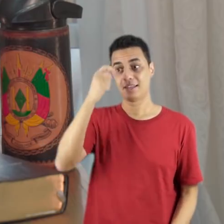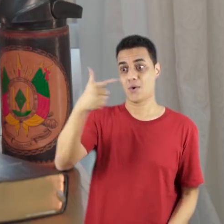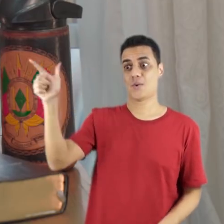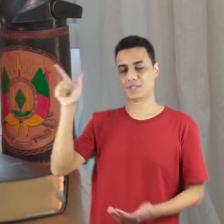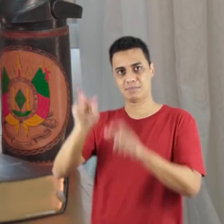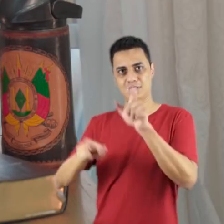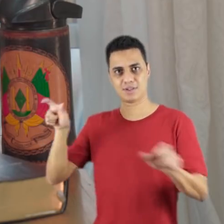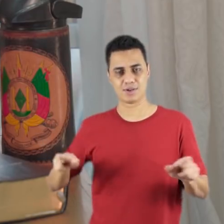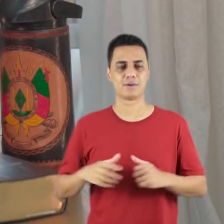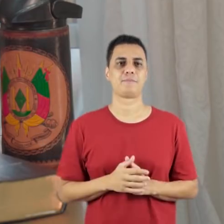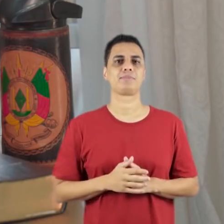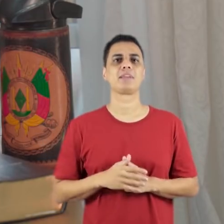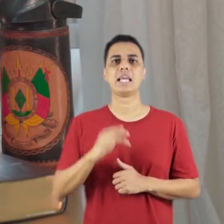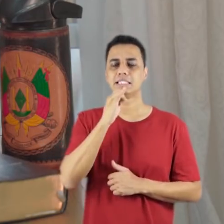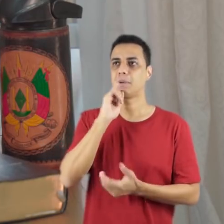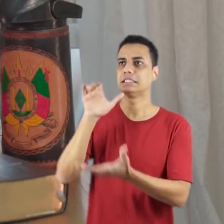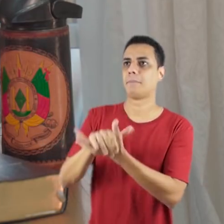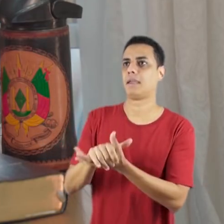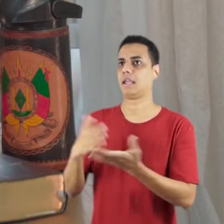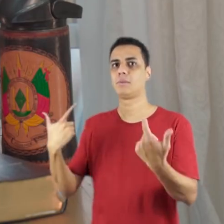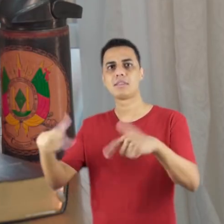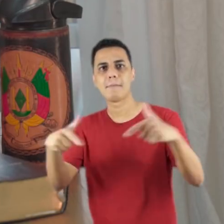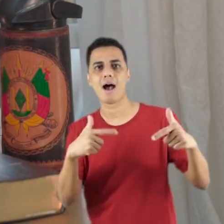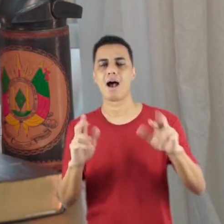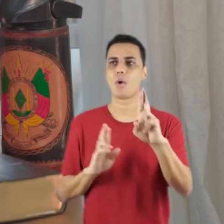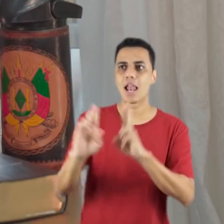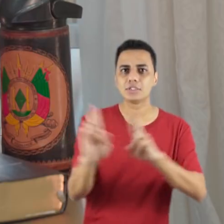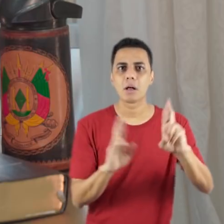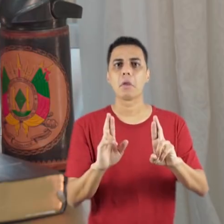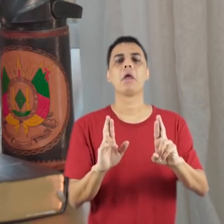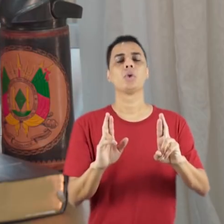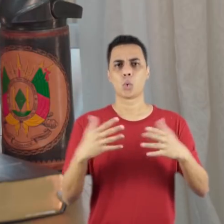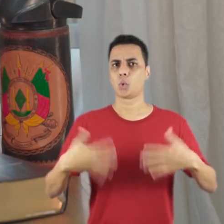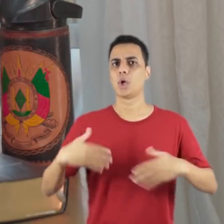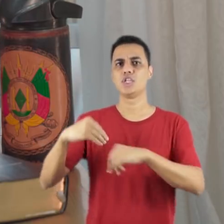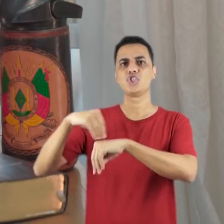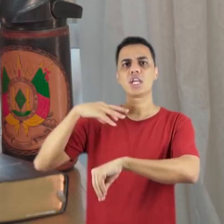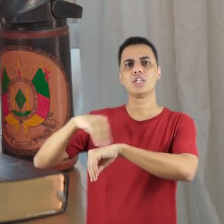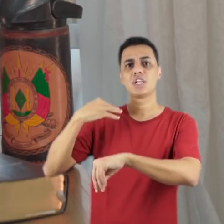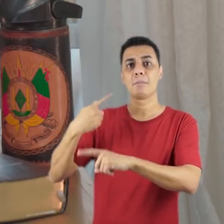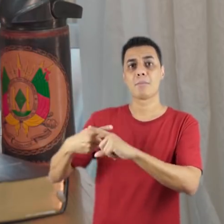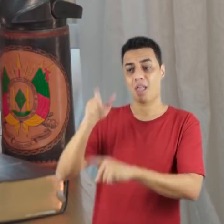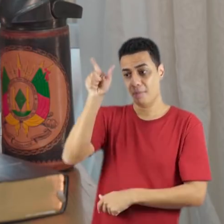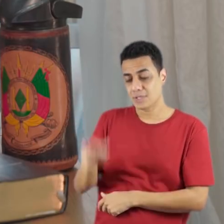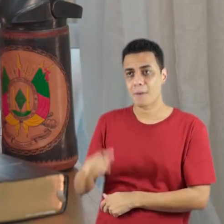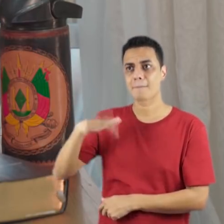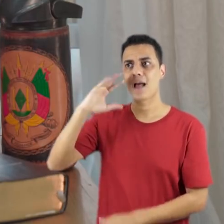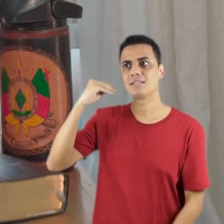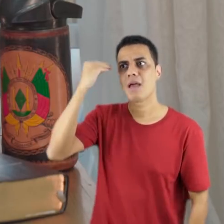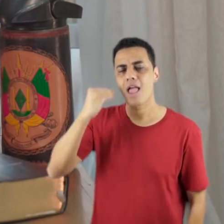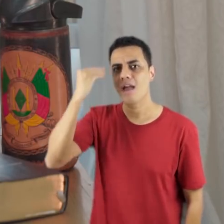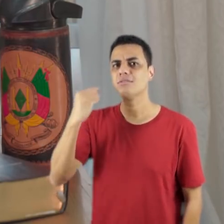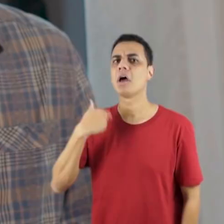Eu lembro de importantes dicas e lições sobre trabalho, casamento, relacionamentos e, especialmente quando vindo de uma pessoa com